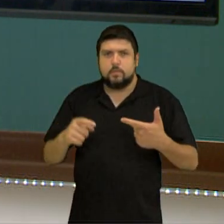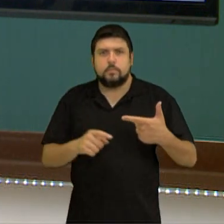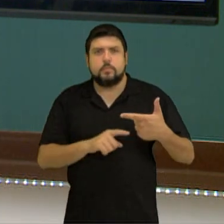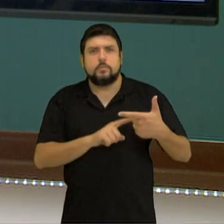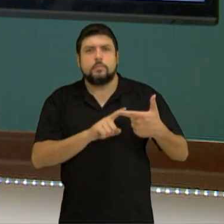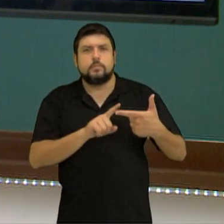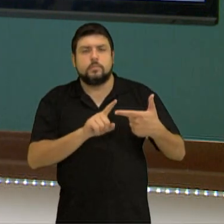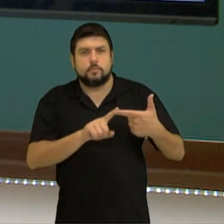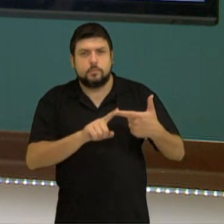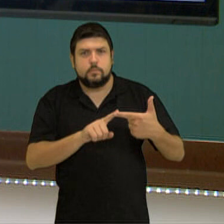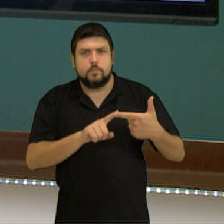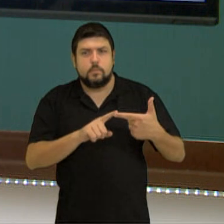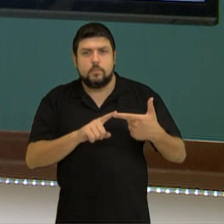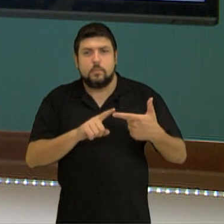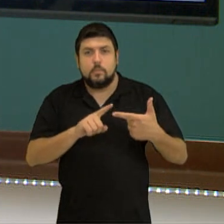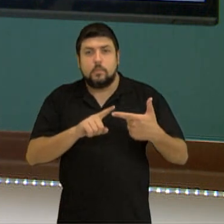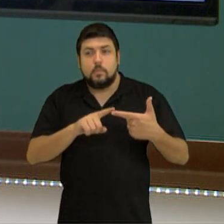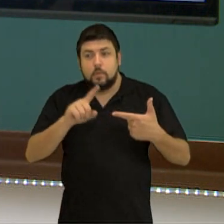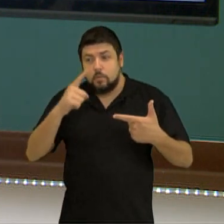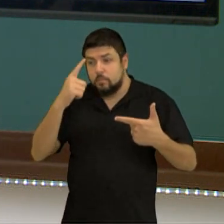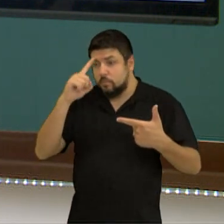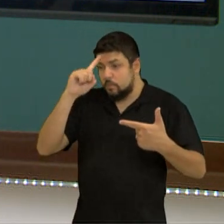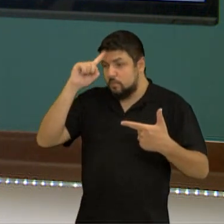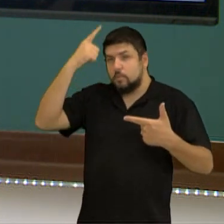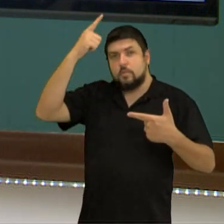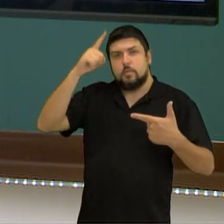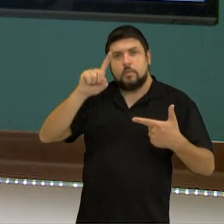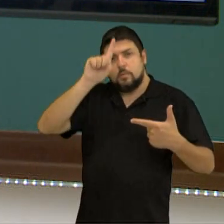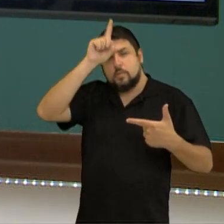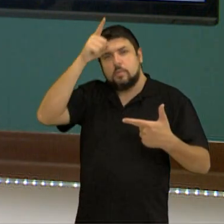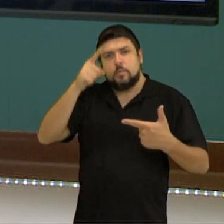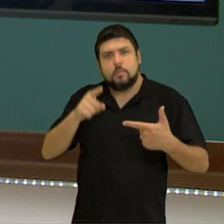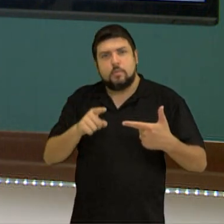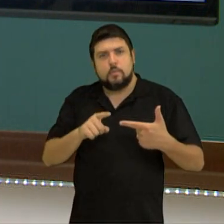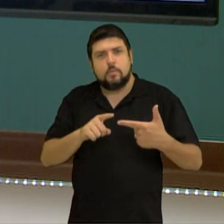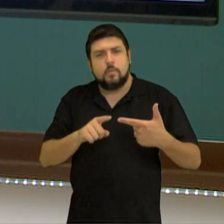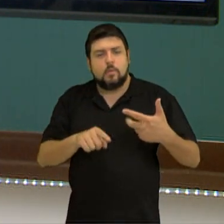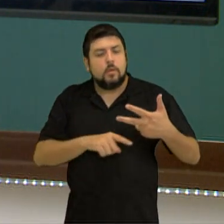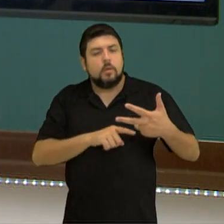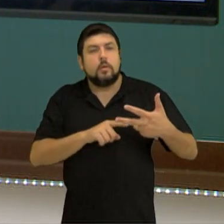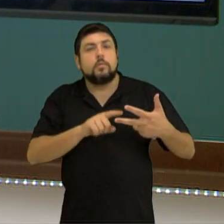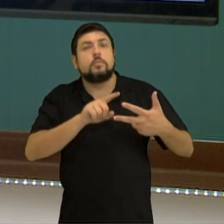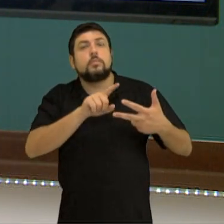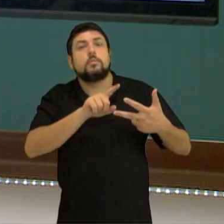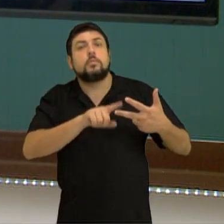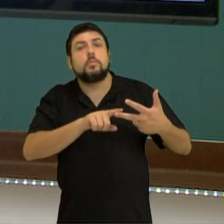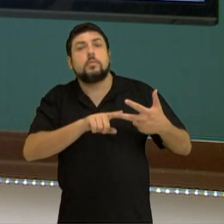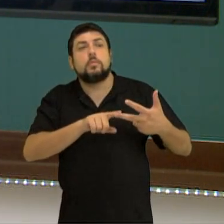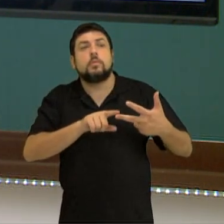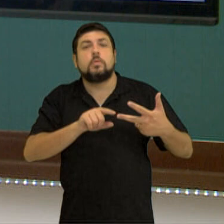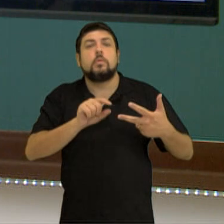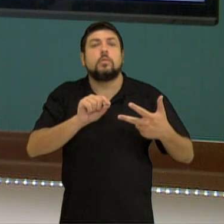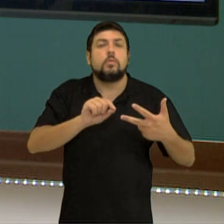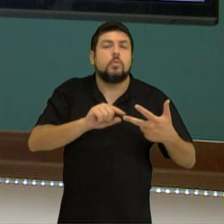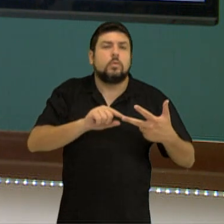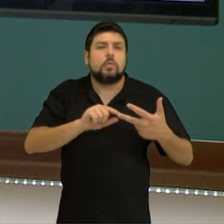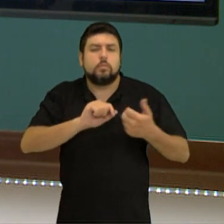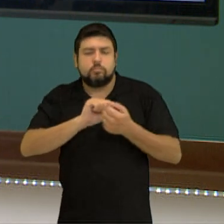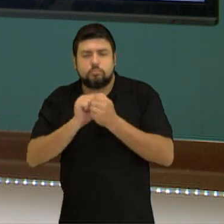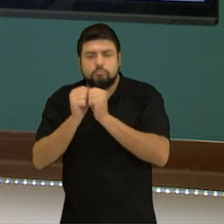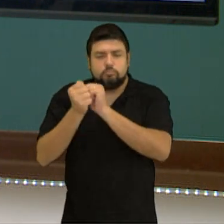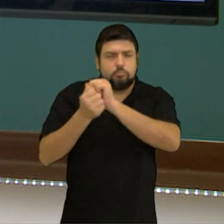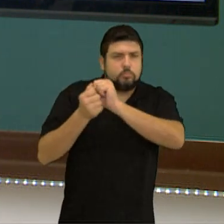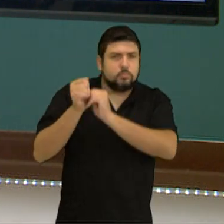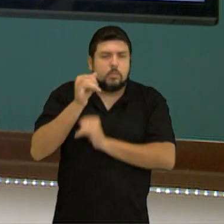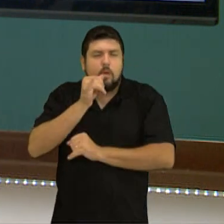vi em contextos como inventar. Make-up também é utilizado no sentido mais coloquial da coisa de dar uns amassos, dar uns beijos em alguém, tá?